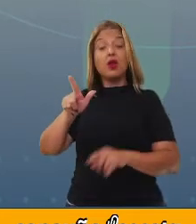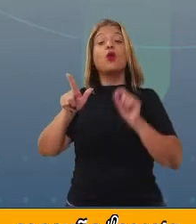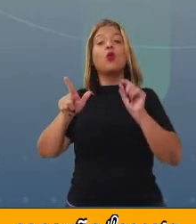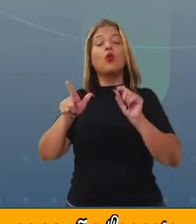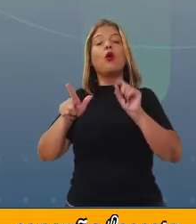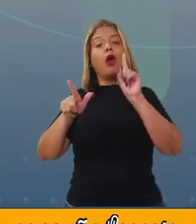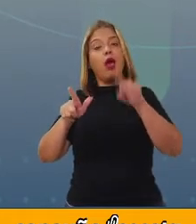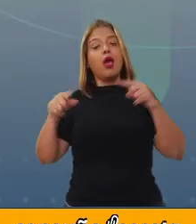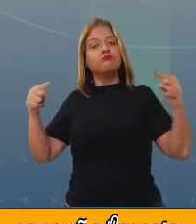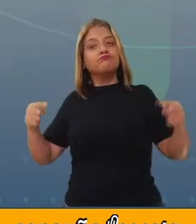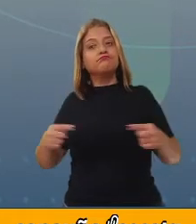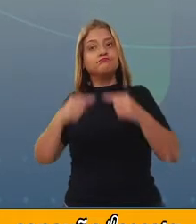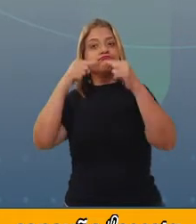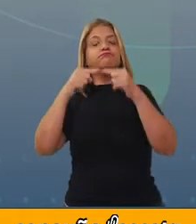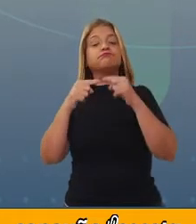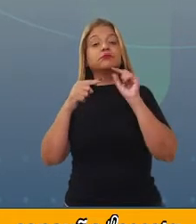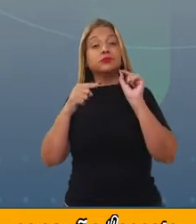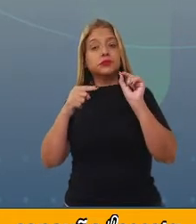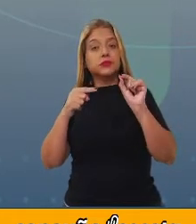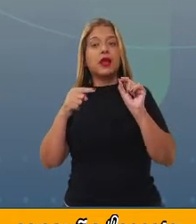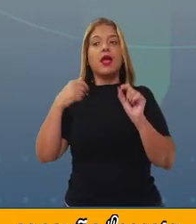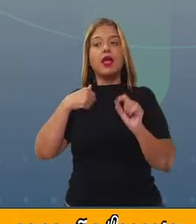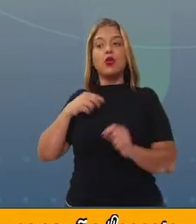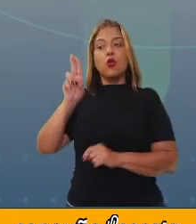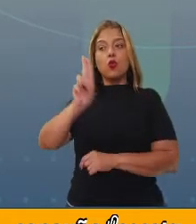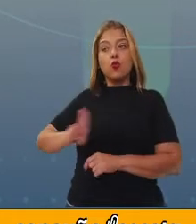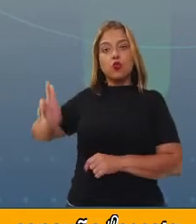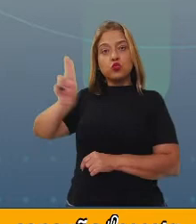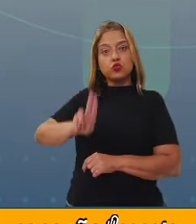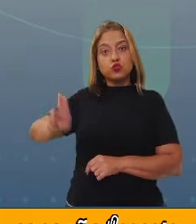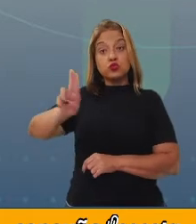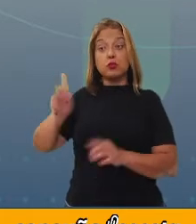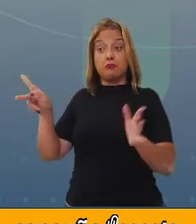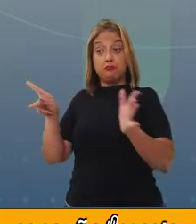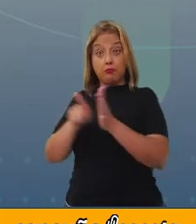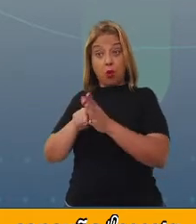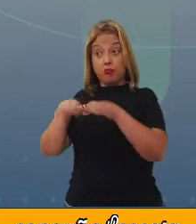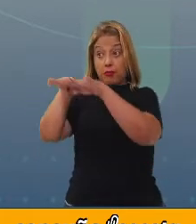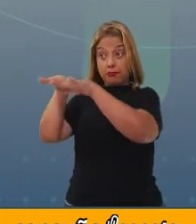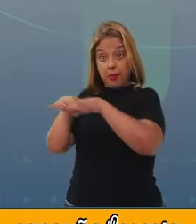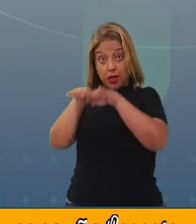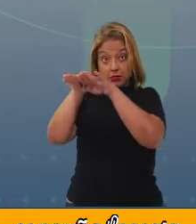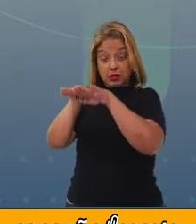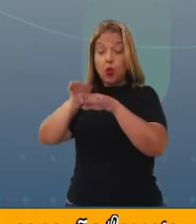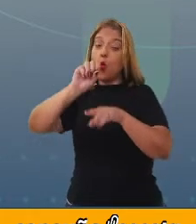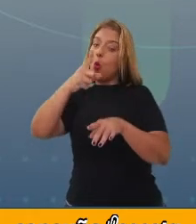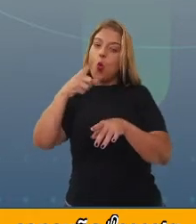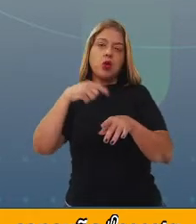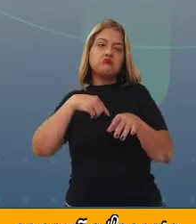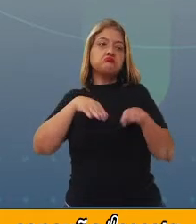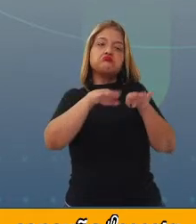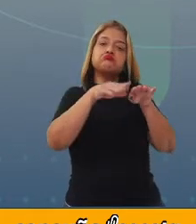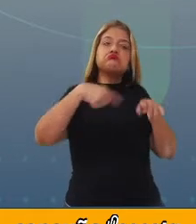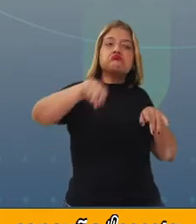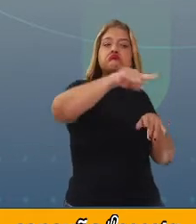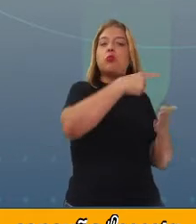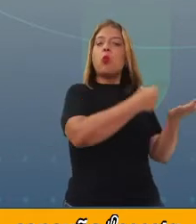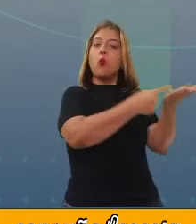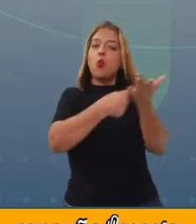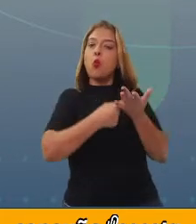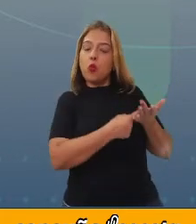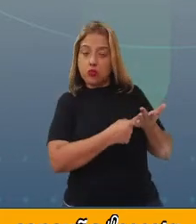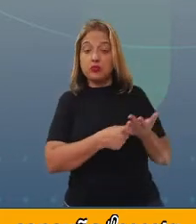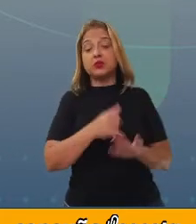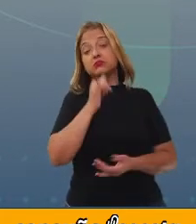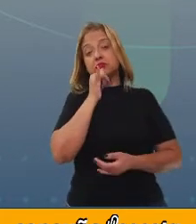associado ao manuseio ou ao uso da linguagem padrão ou não padrão. Ou seja, quando eu utilizo